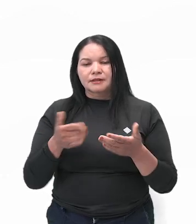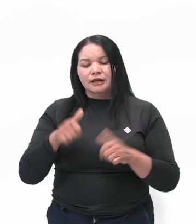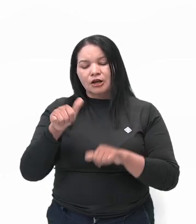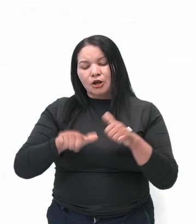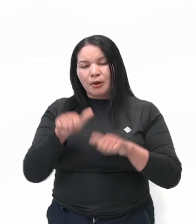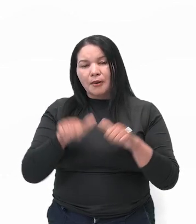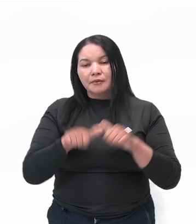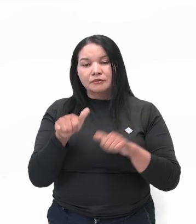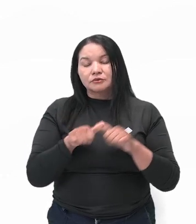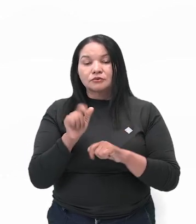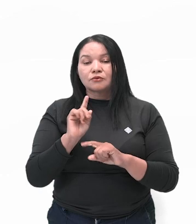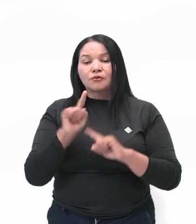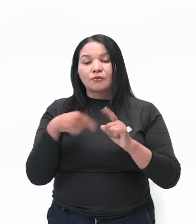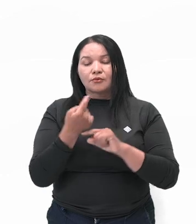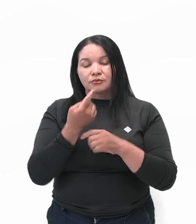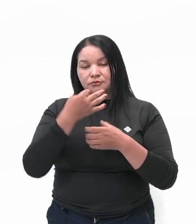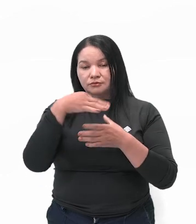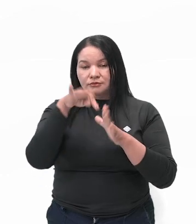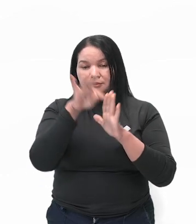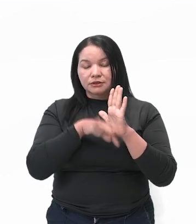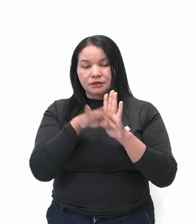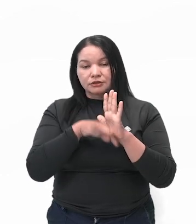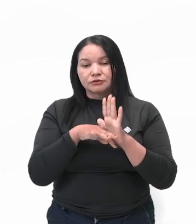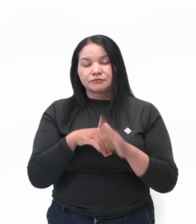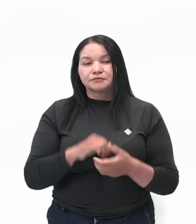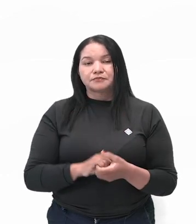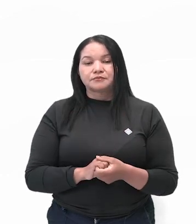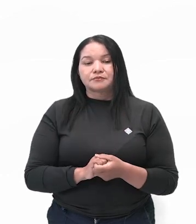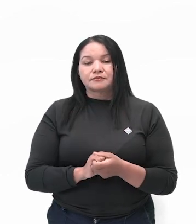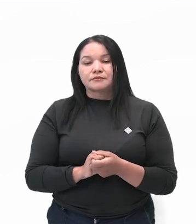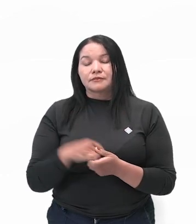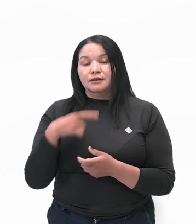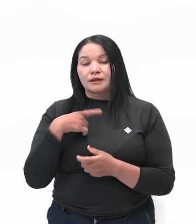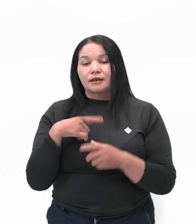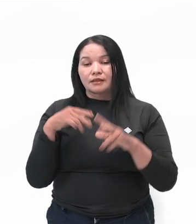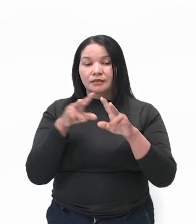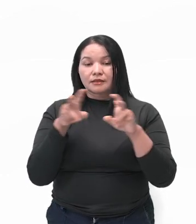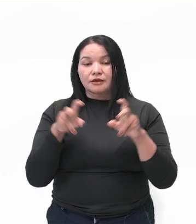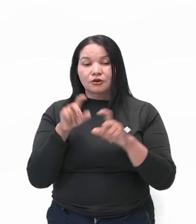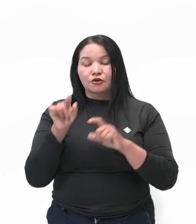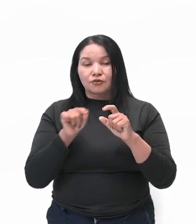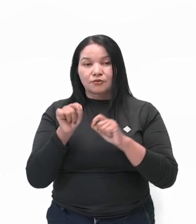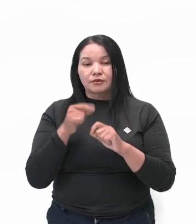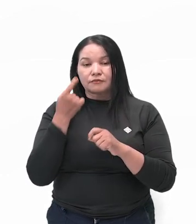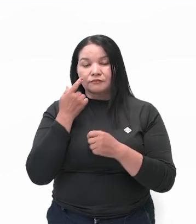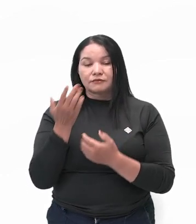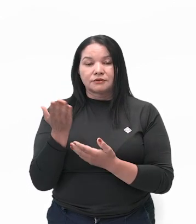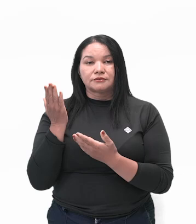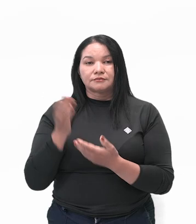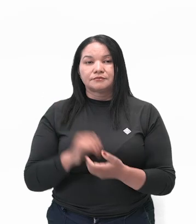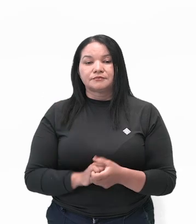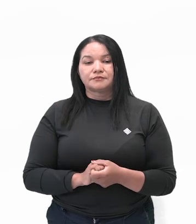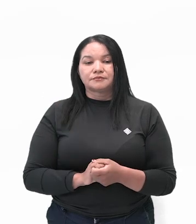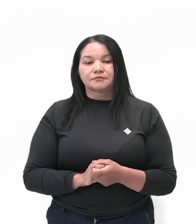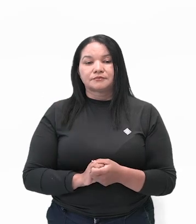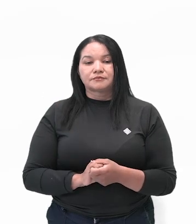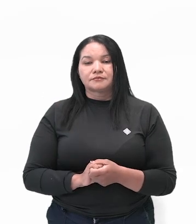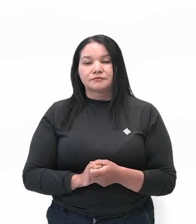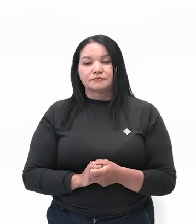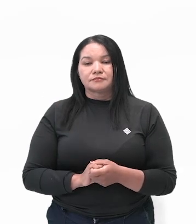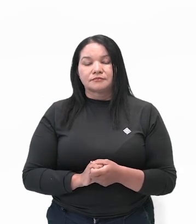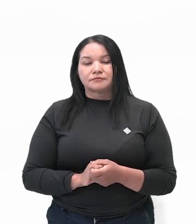um próximo texto que tem como o tema aí Protecting the Amazon,